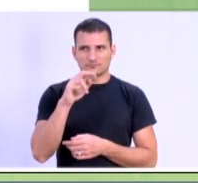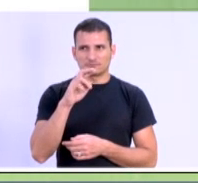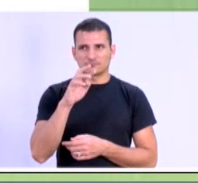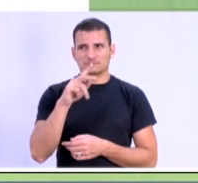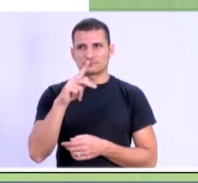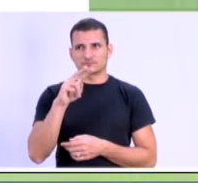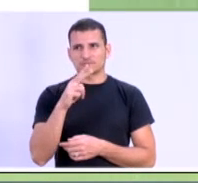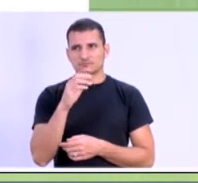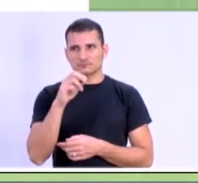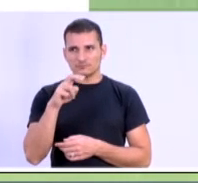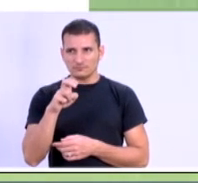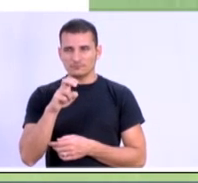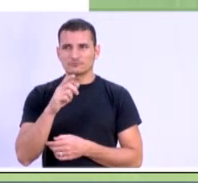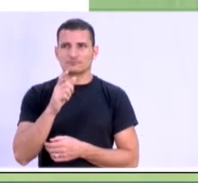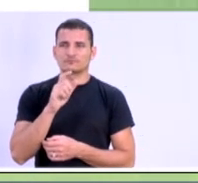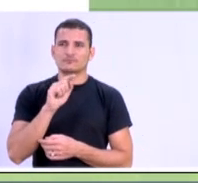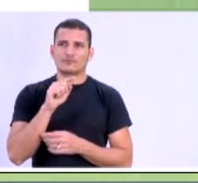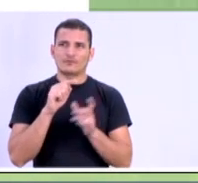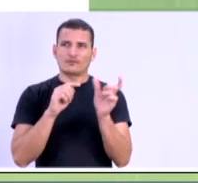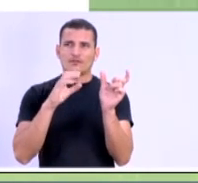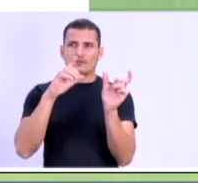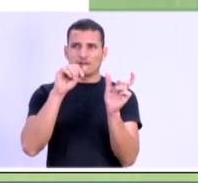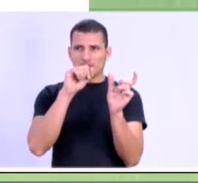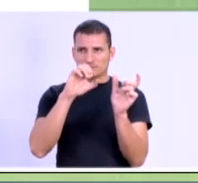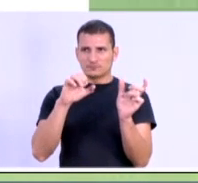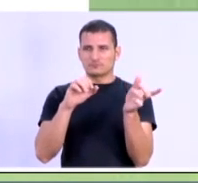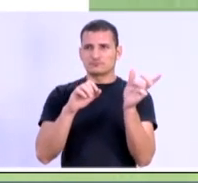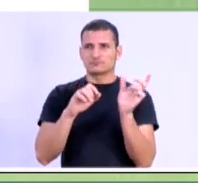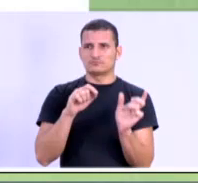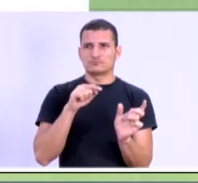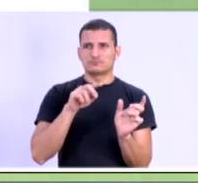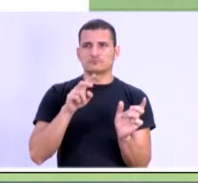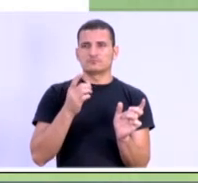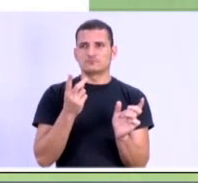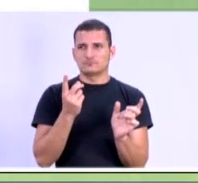Quer dizer, nesse contexto aqui, eu tenho